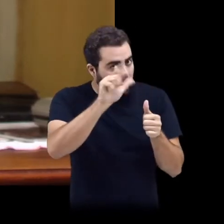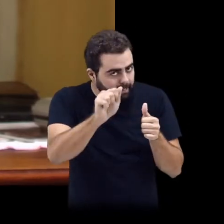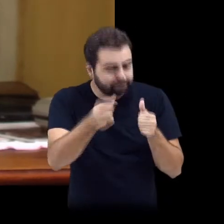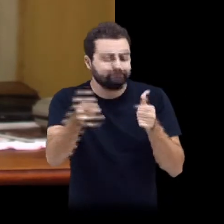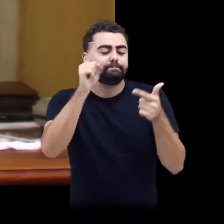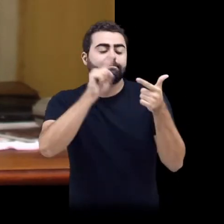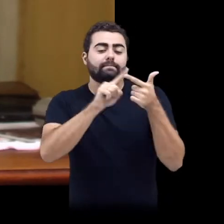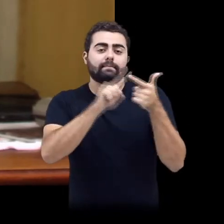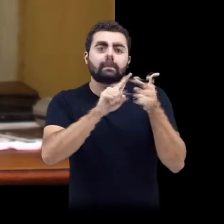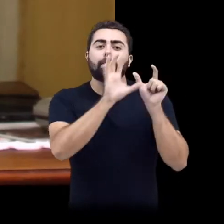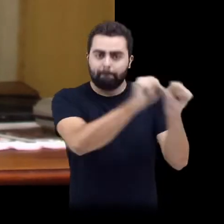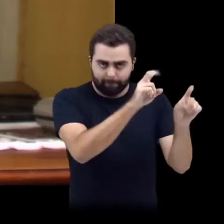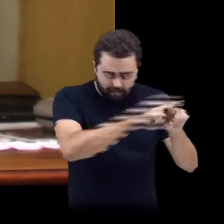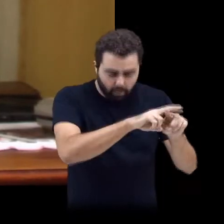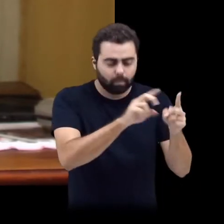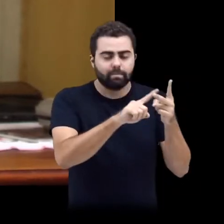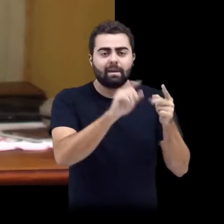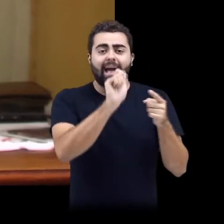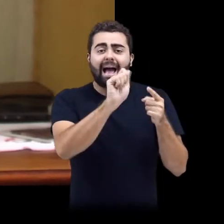Ardigan, era o marido de Nádia,